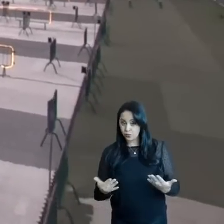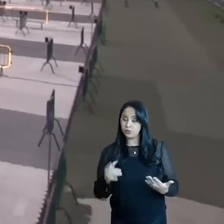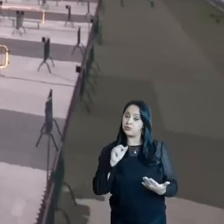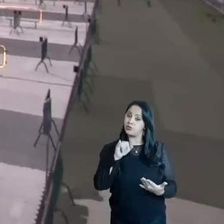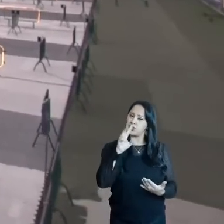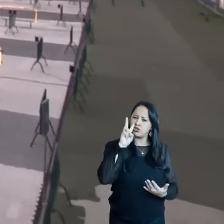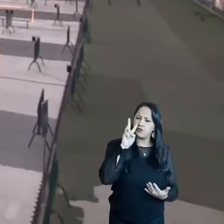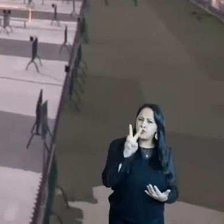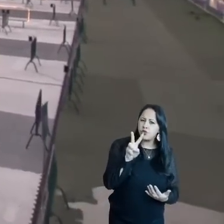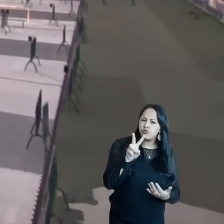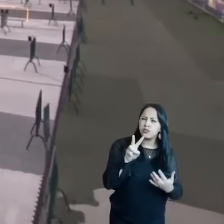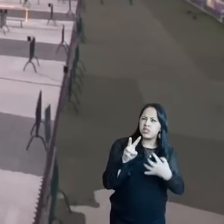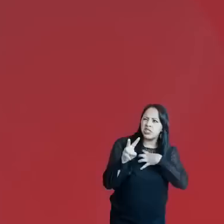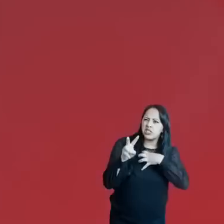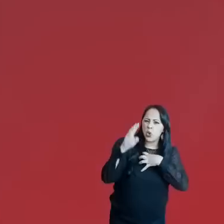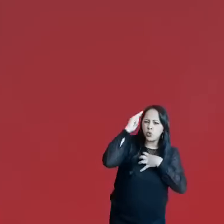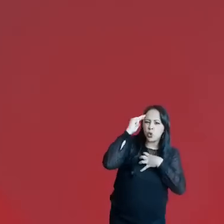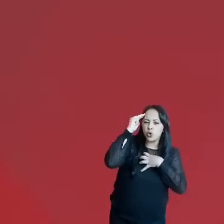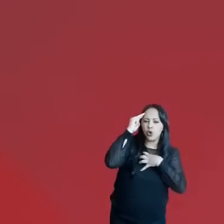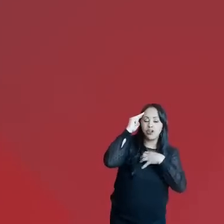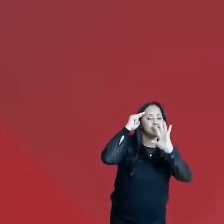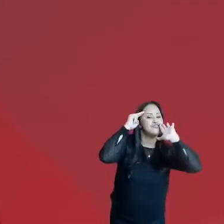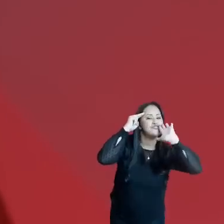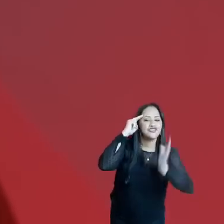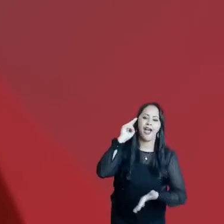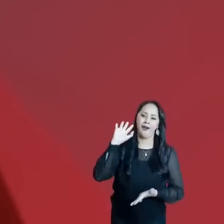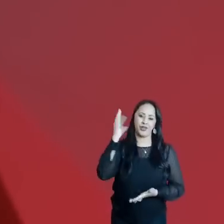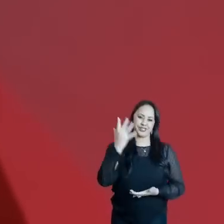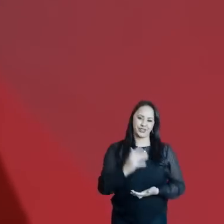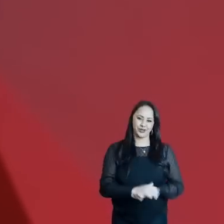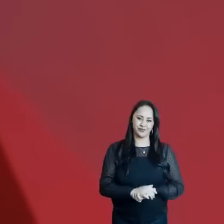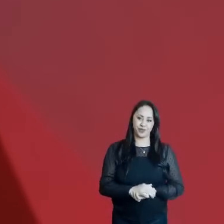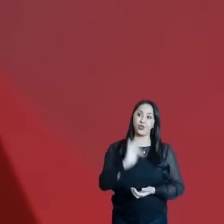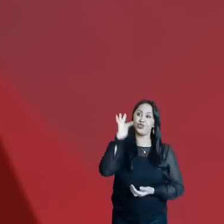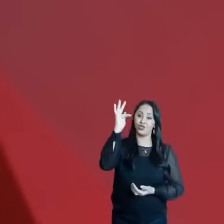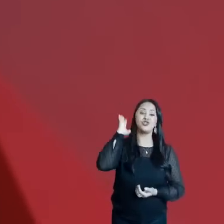já aconteceu, não é que vai acontecer, já aconteceu.